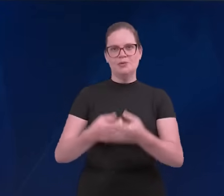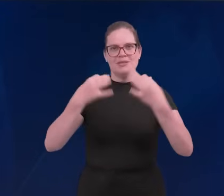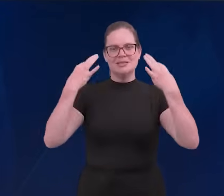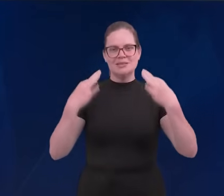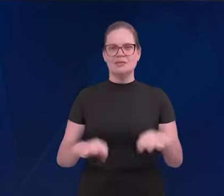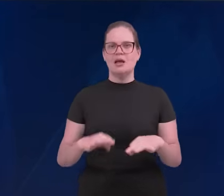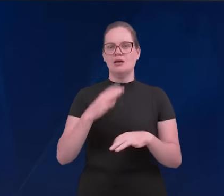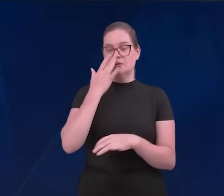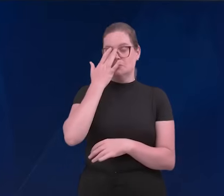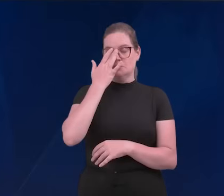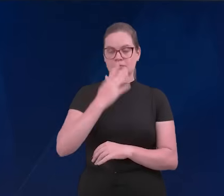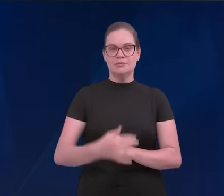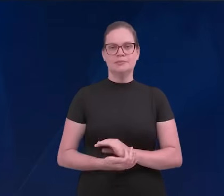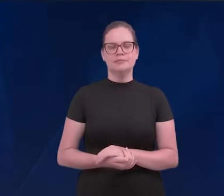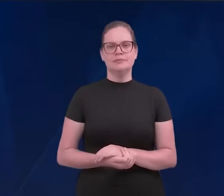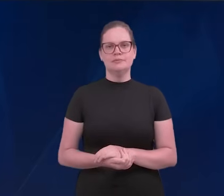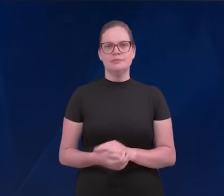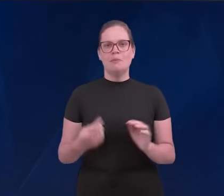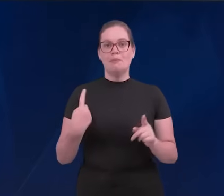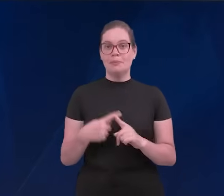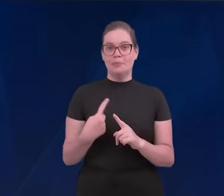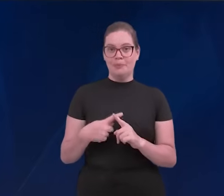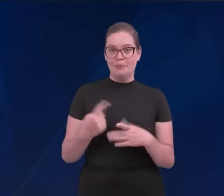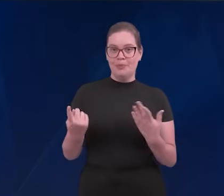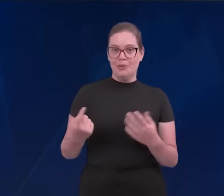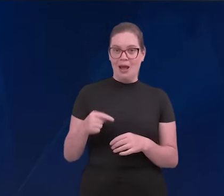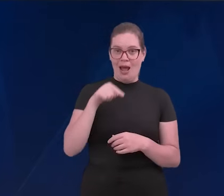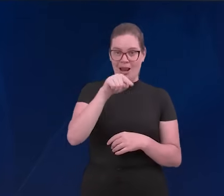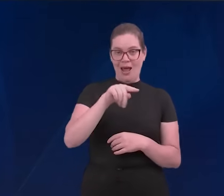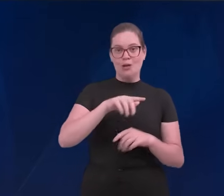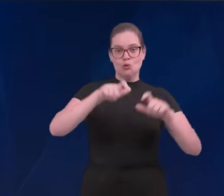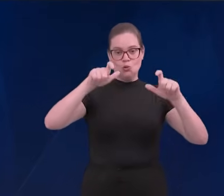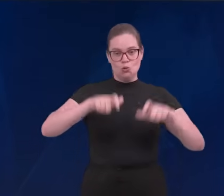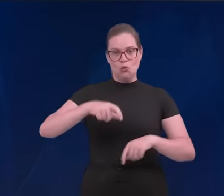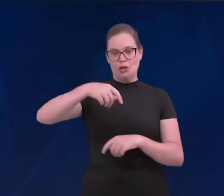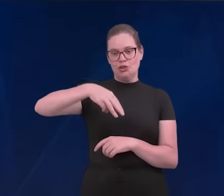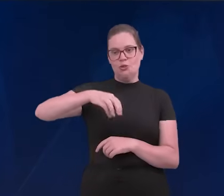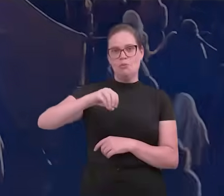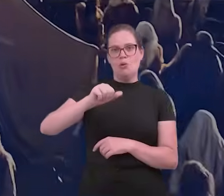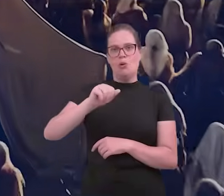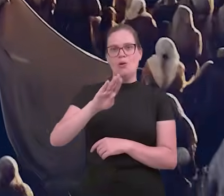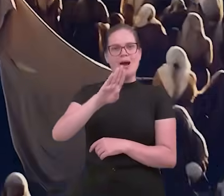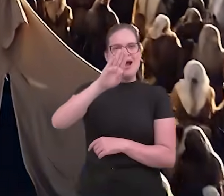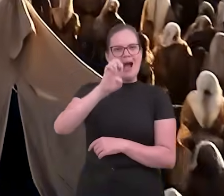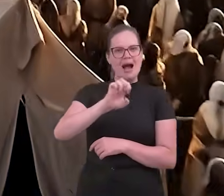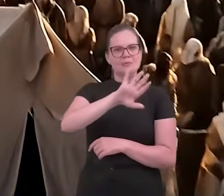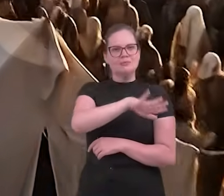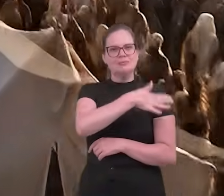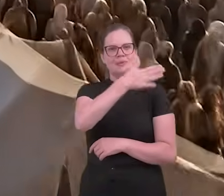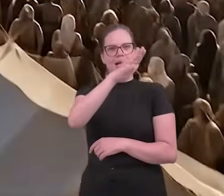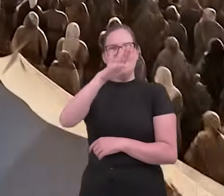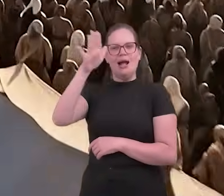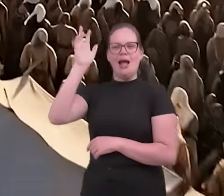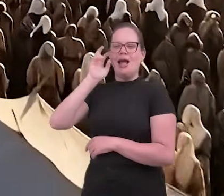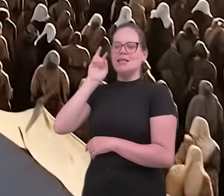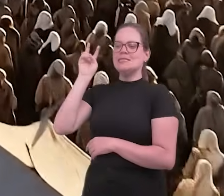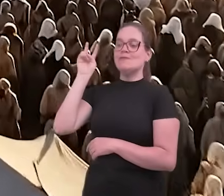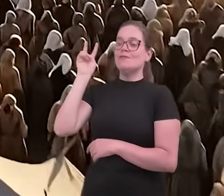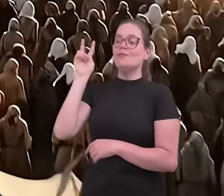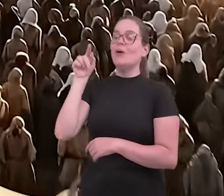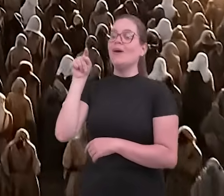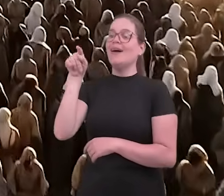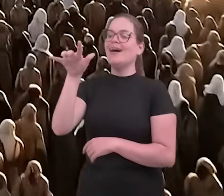aos seus antepassados, pois dali, das campinas de Moabe, já podia avistar